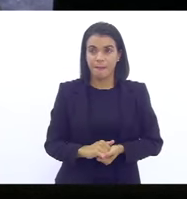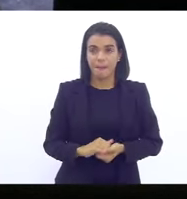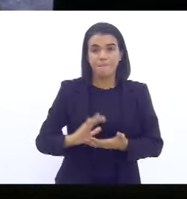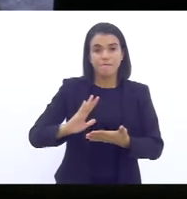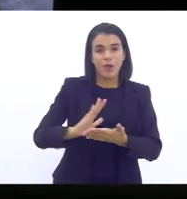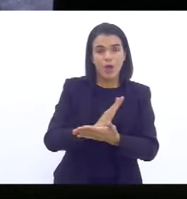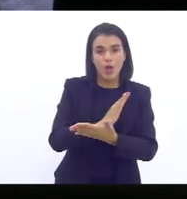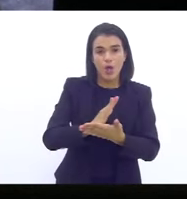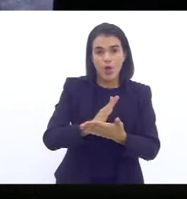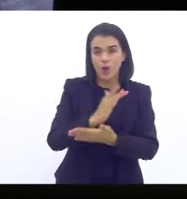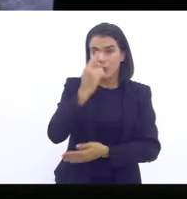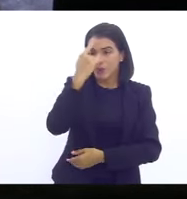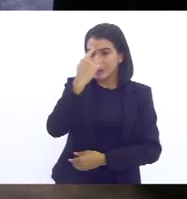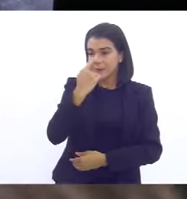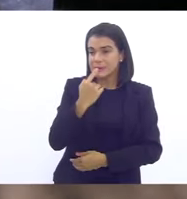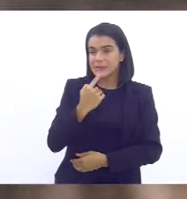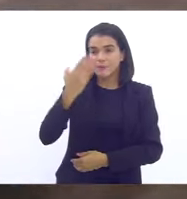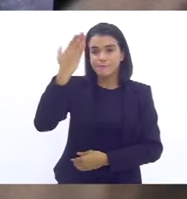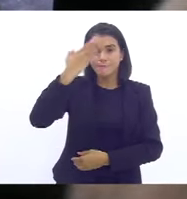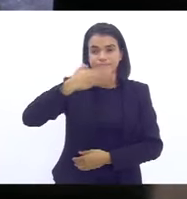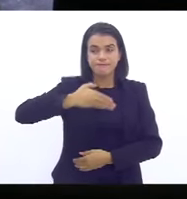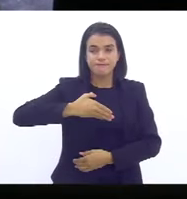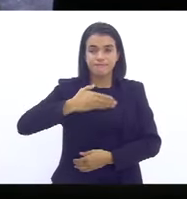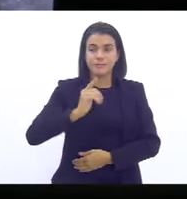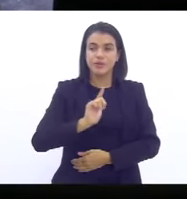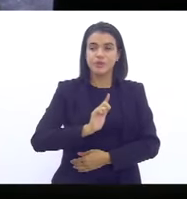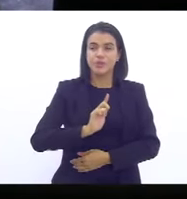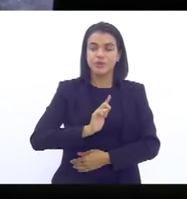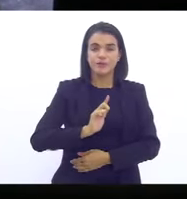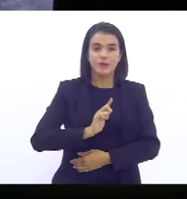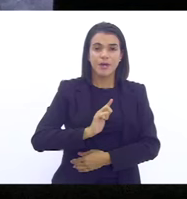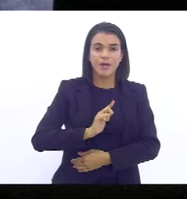Algumas imagens mostram que